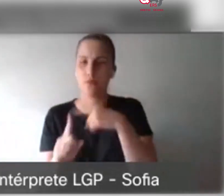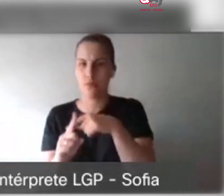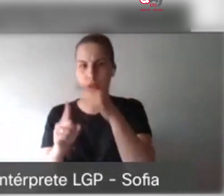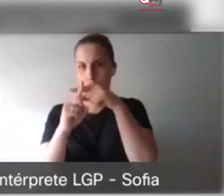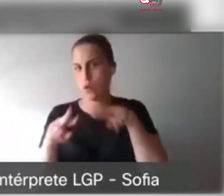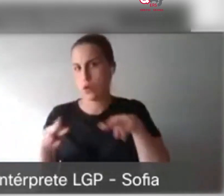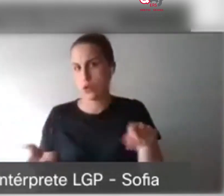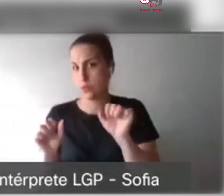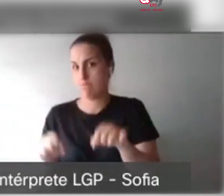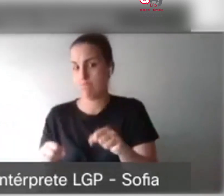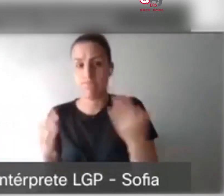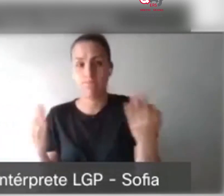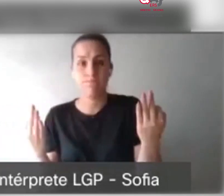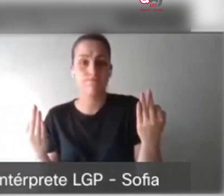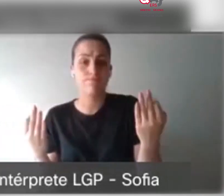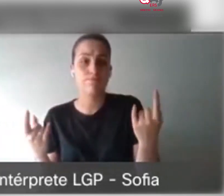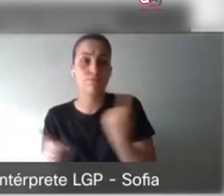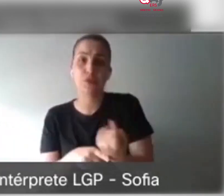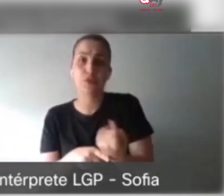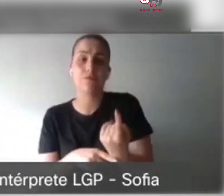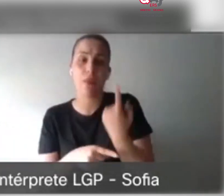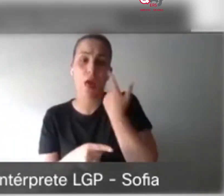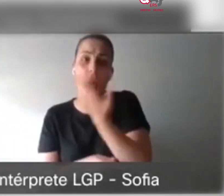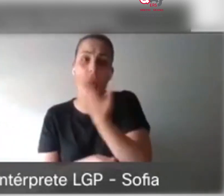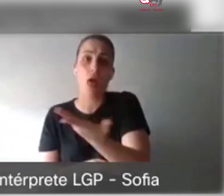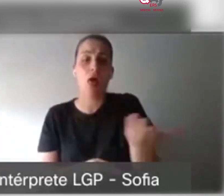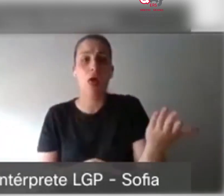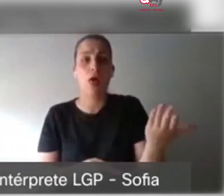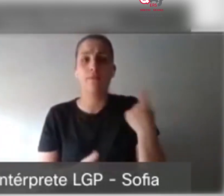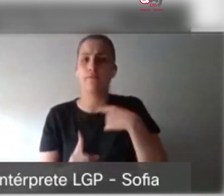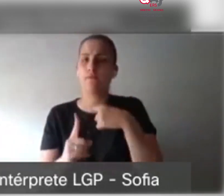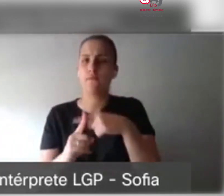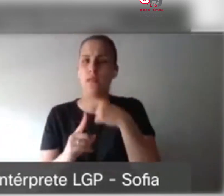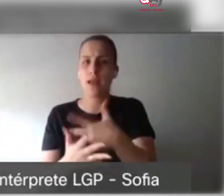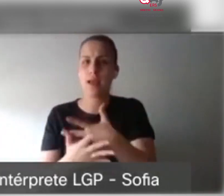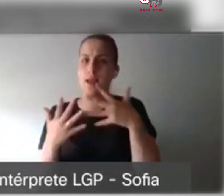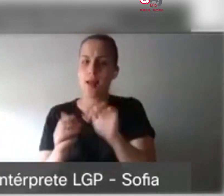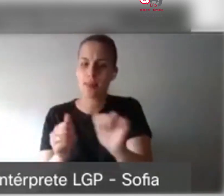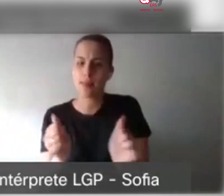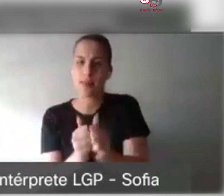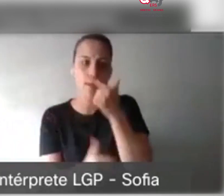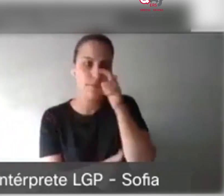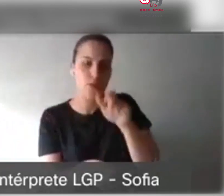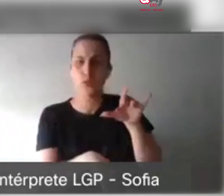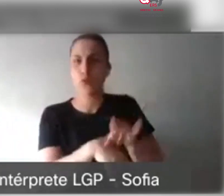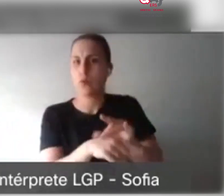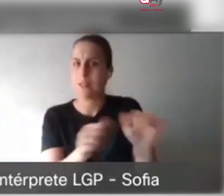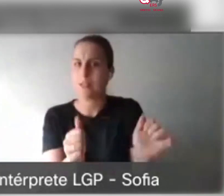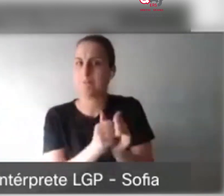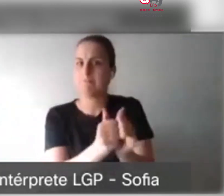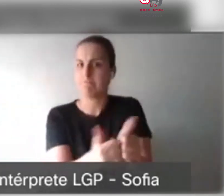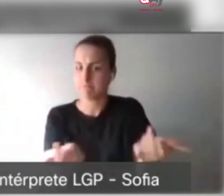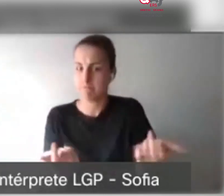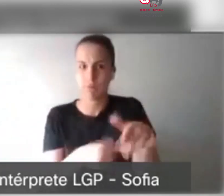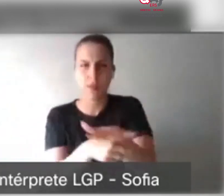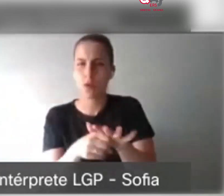evidência abundante da vantagem em termos um acompanhante ao lado do doente, em todos os